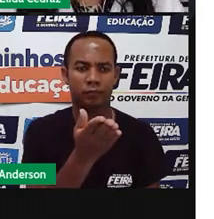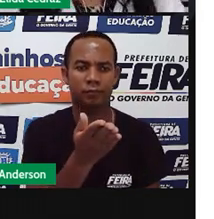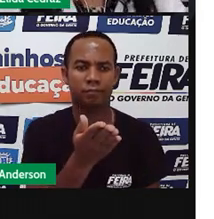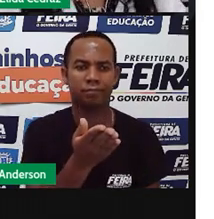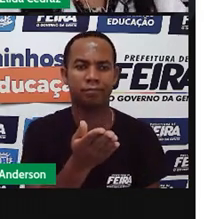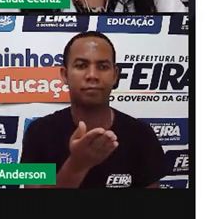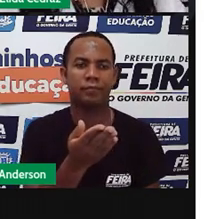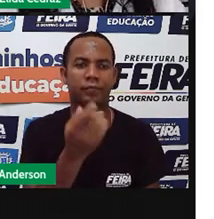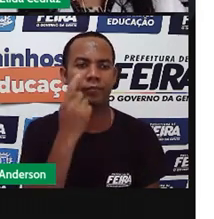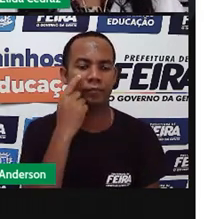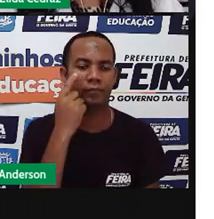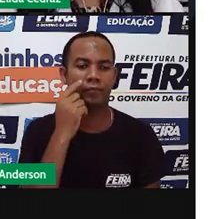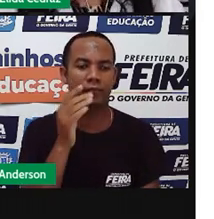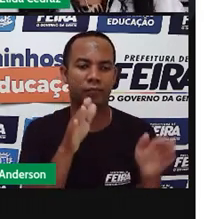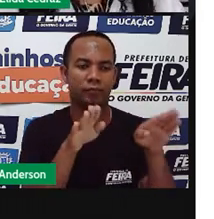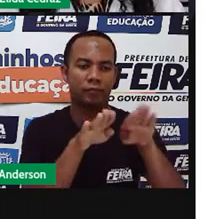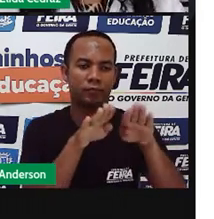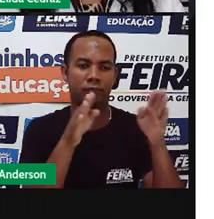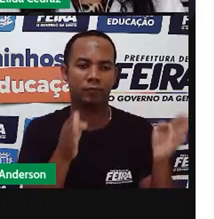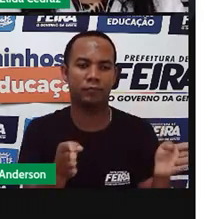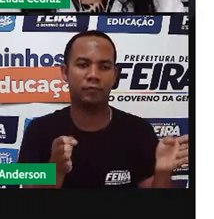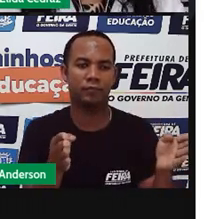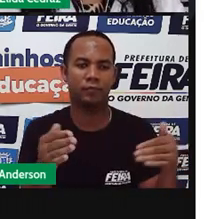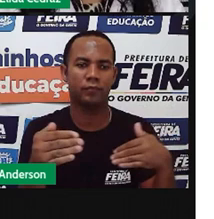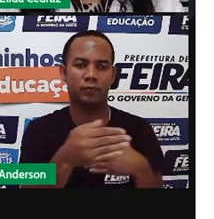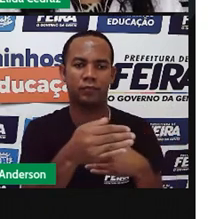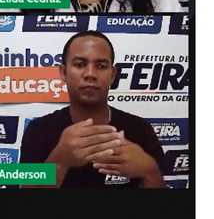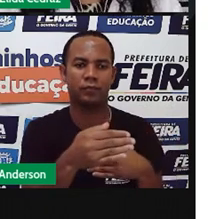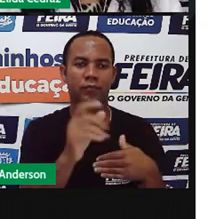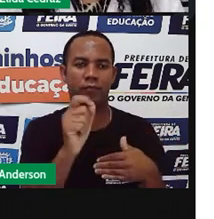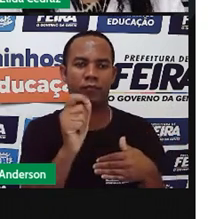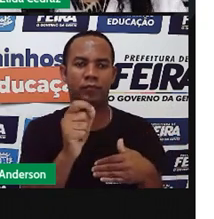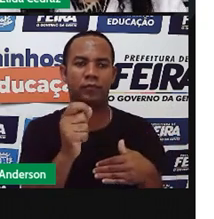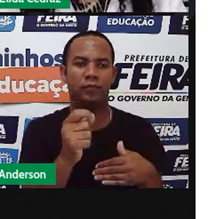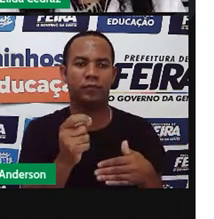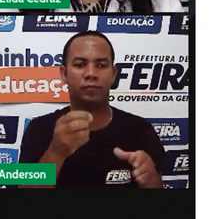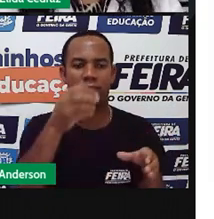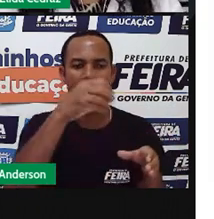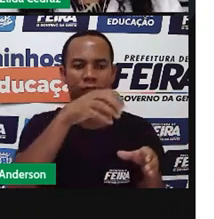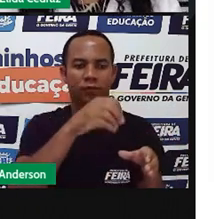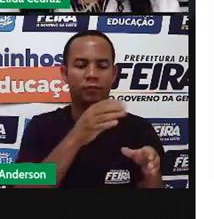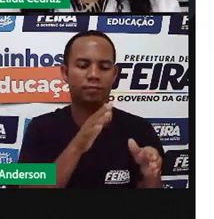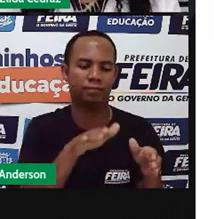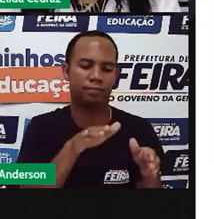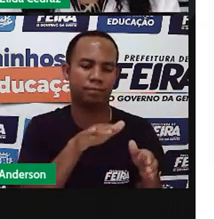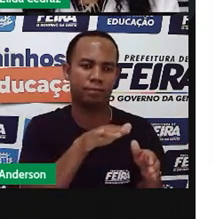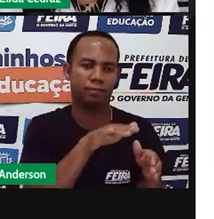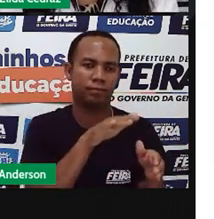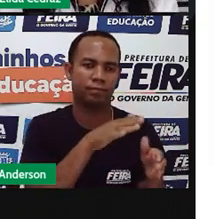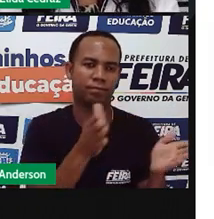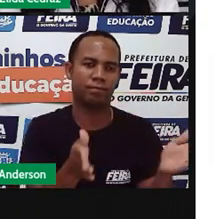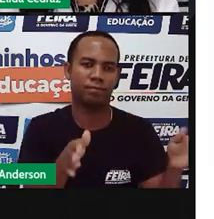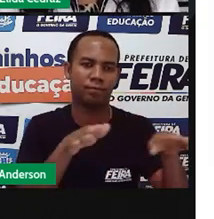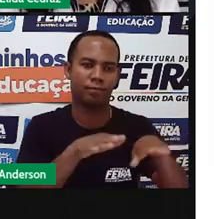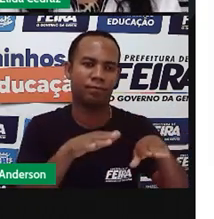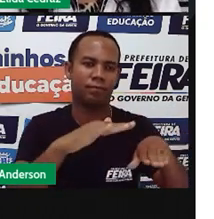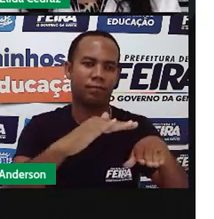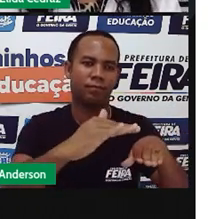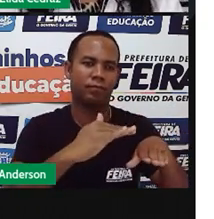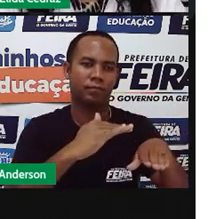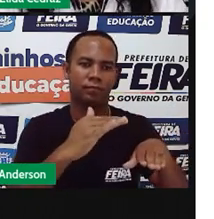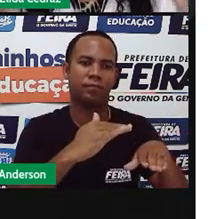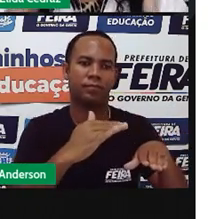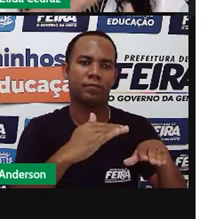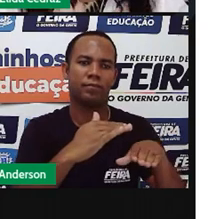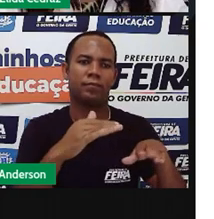Muito bem, a caixa de papelão. A caixa de papelão, ela é bem fechadinha.